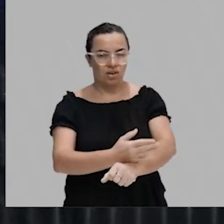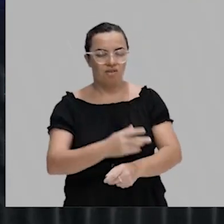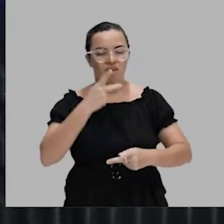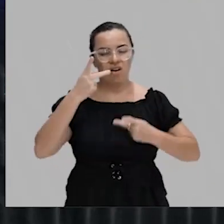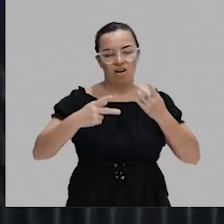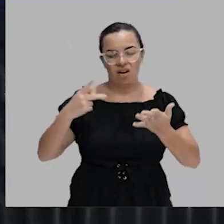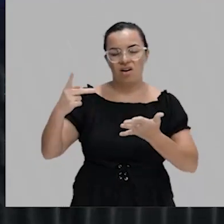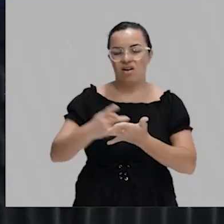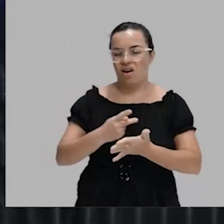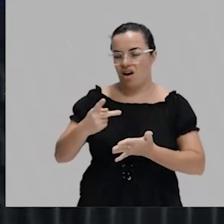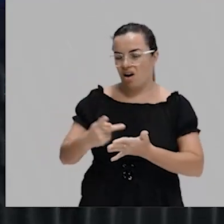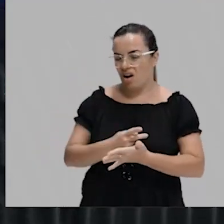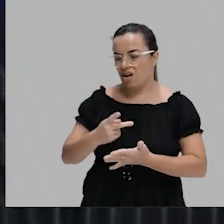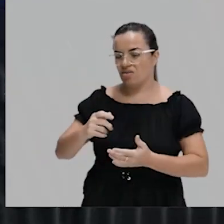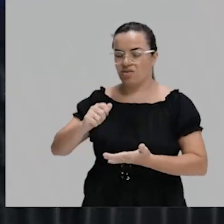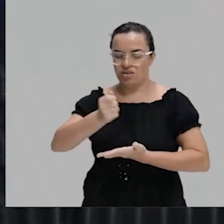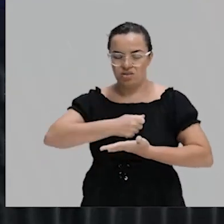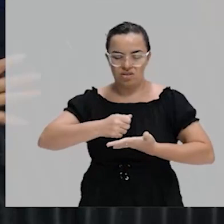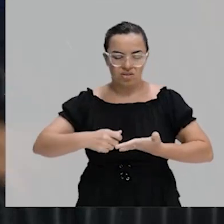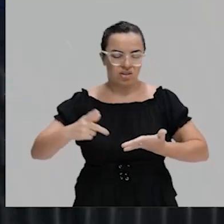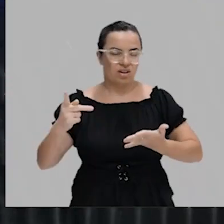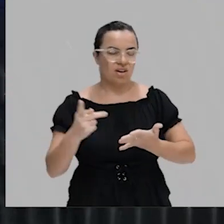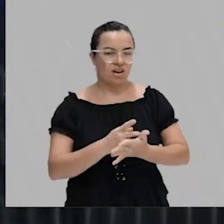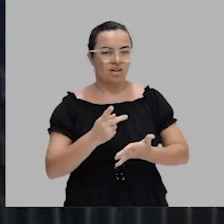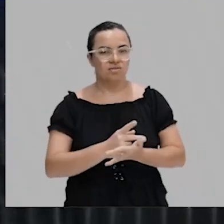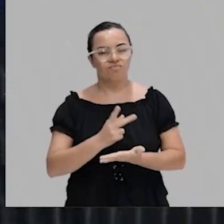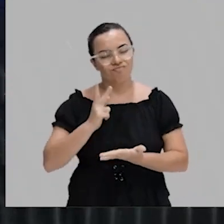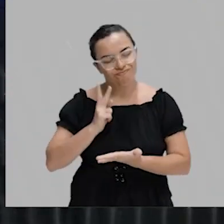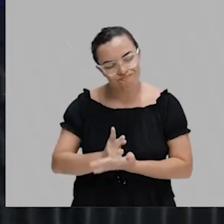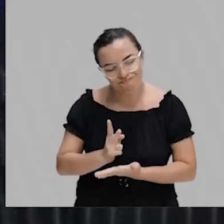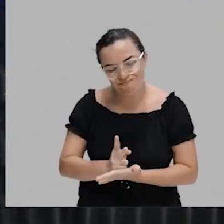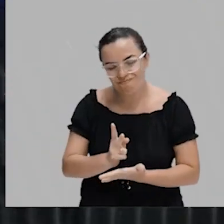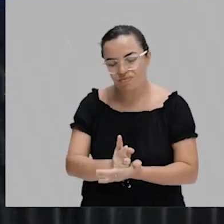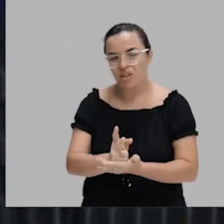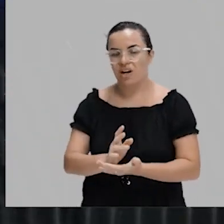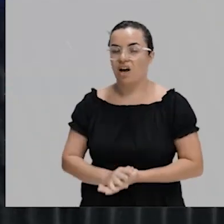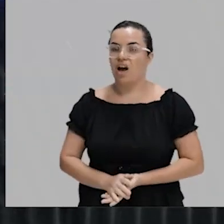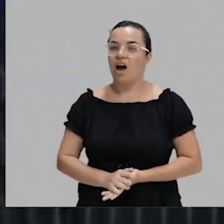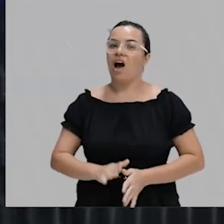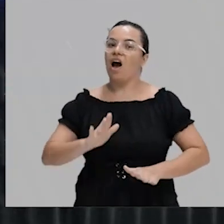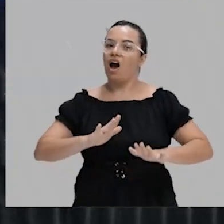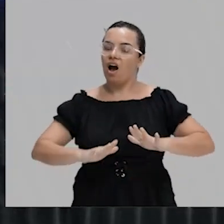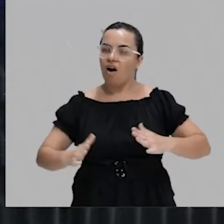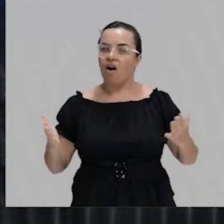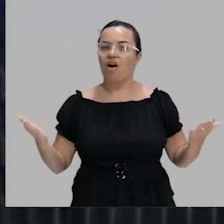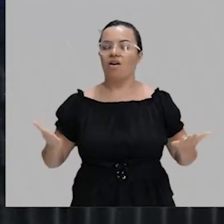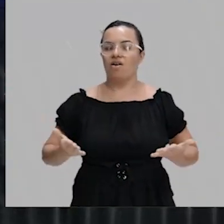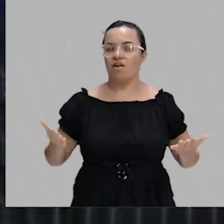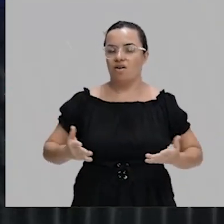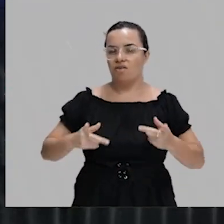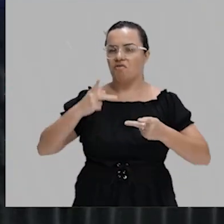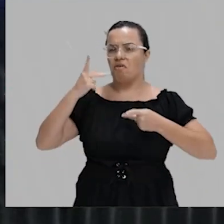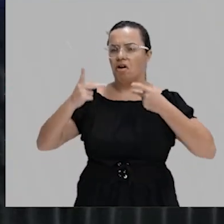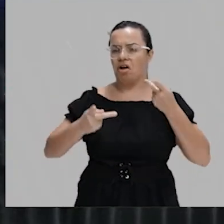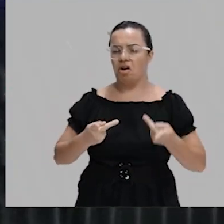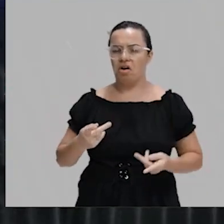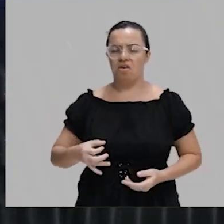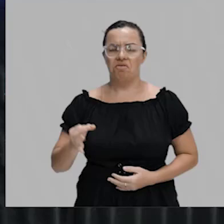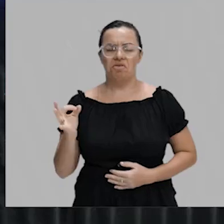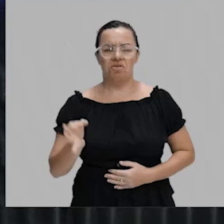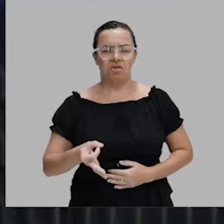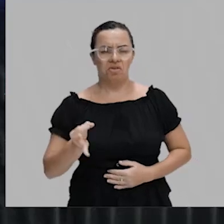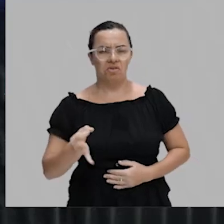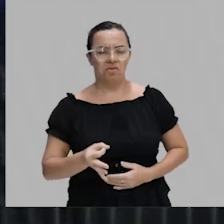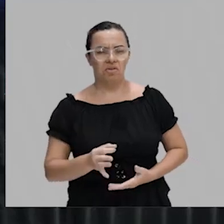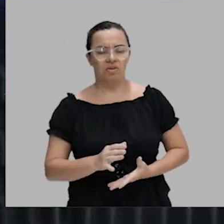escrever errado, isso vai ser uma constante na sua vida. Mas se você começar a se policiar, procurar falar corretamente, você